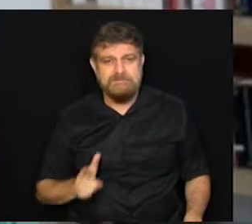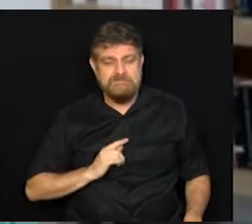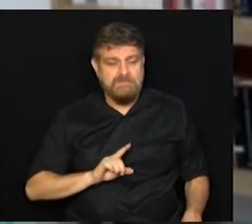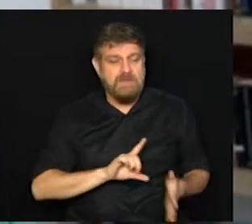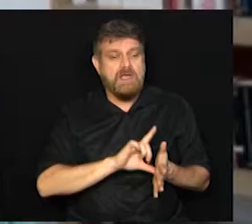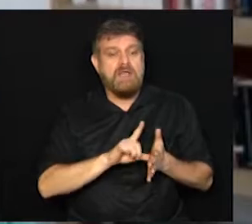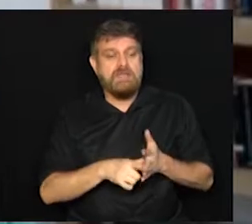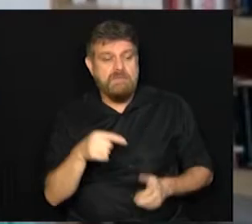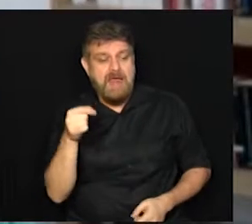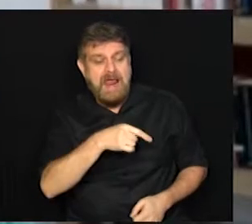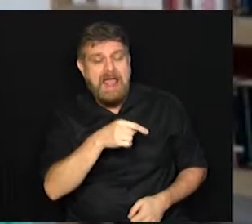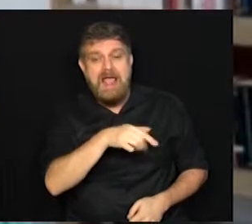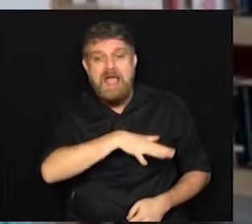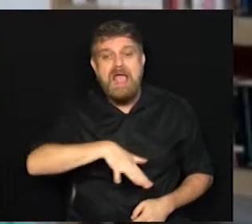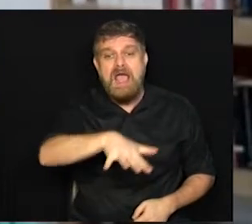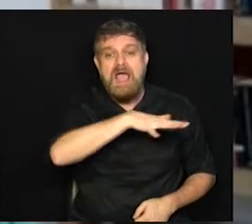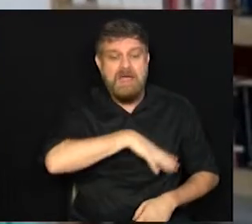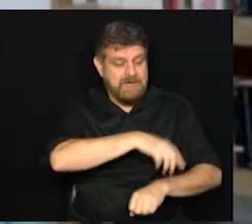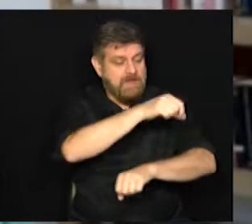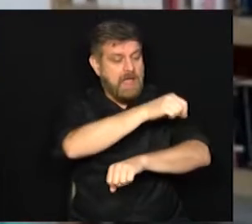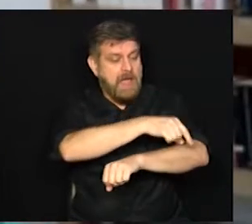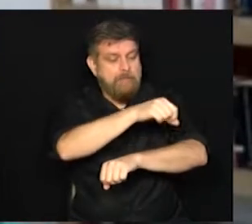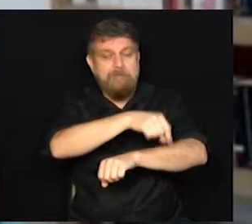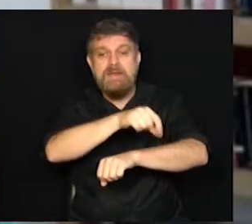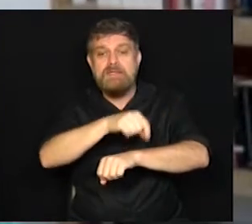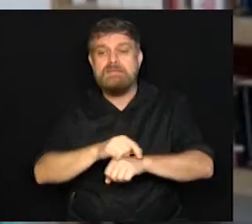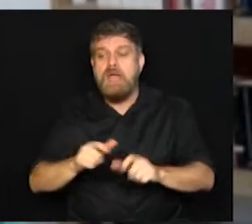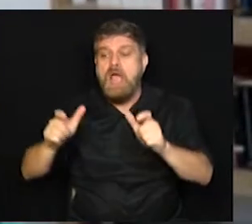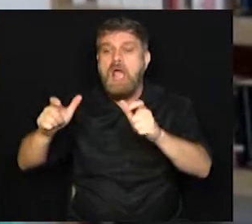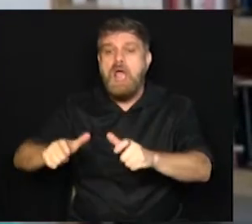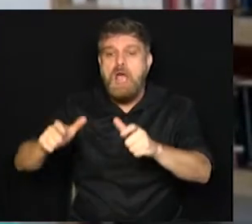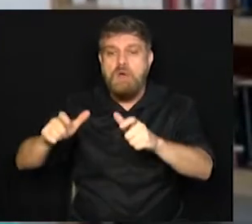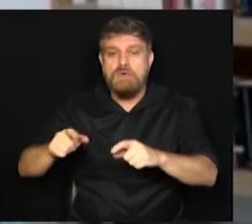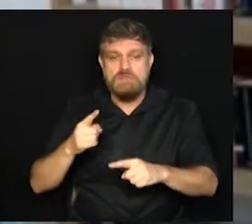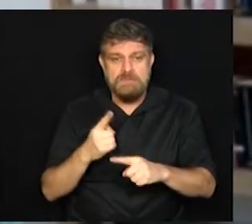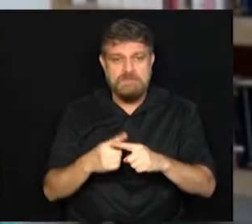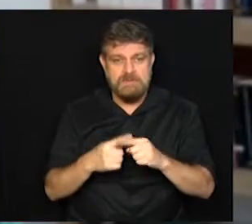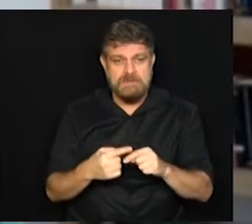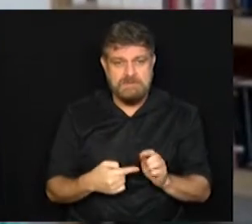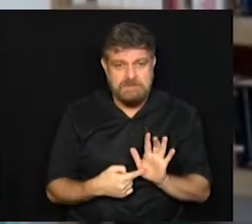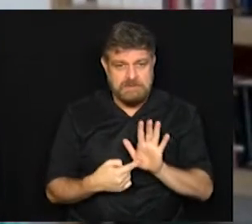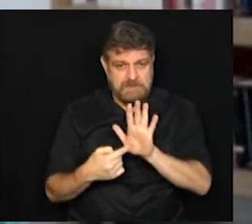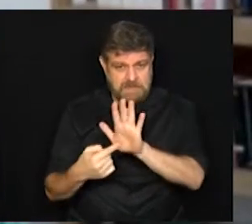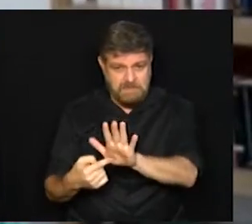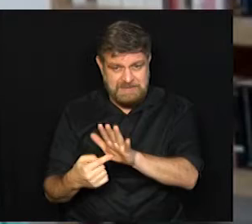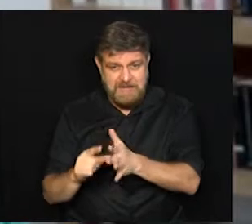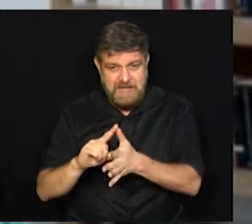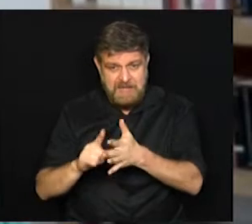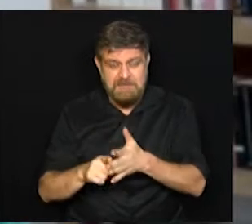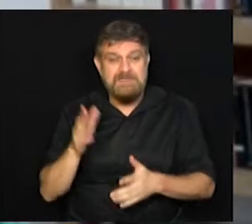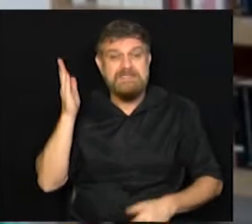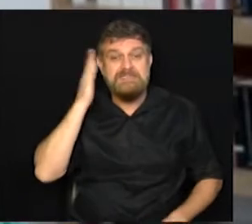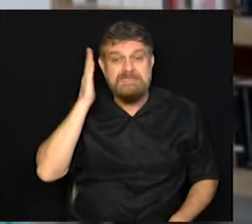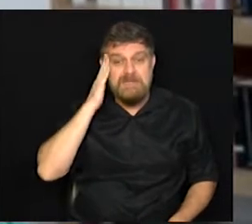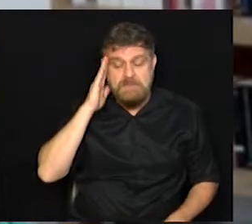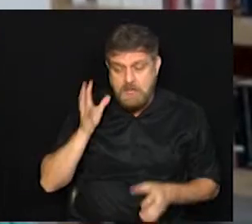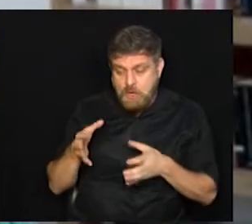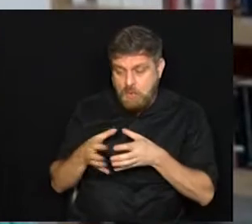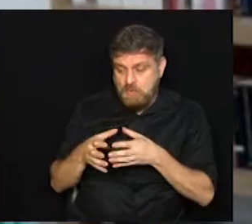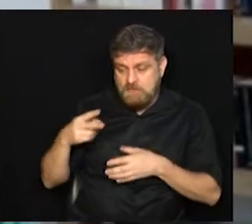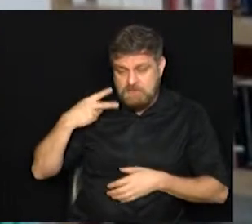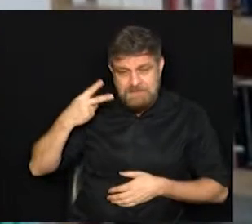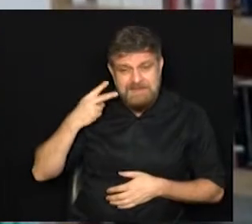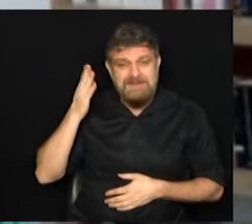compensação daquelas árvores, quais são as espécies, onde está sendo, porque foi apontado que haveria uma compensação, e acho que é importante que essa comissão